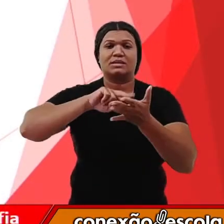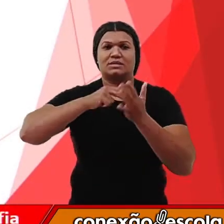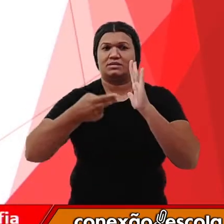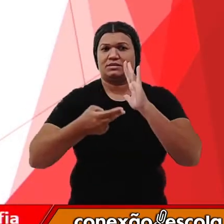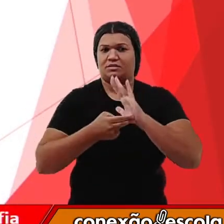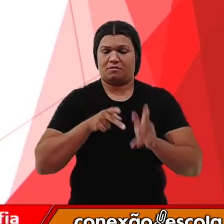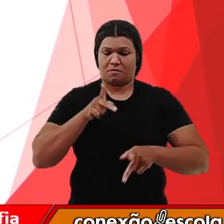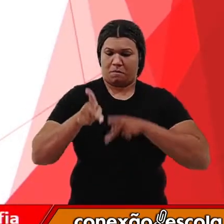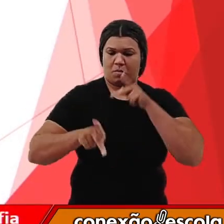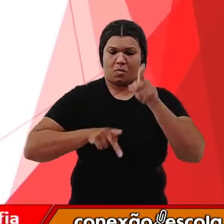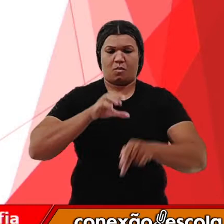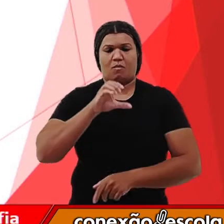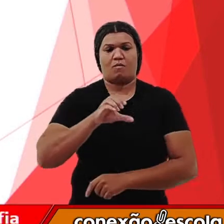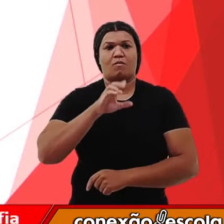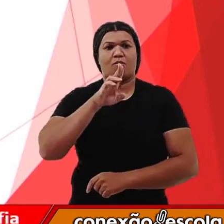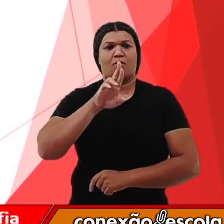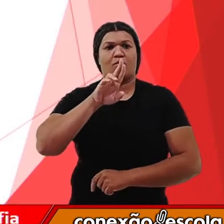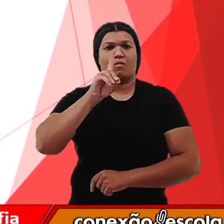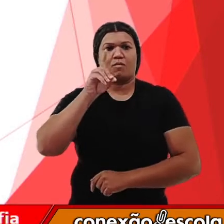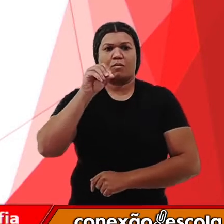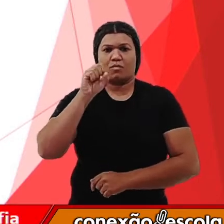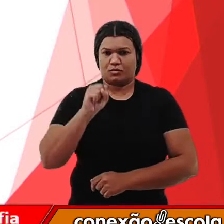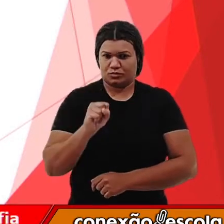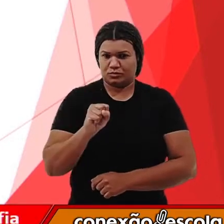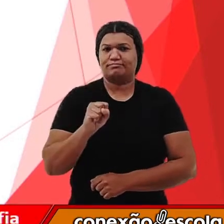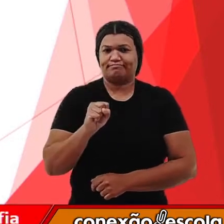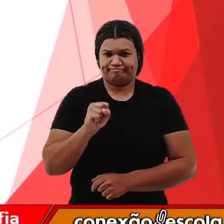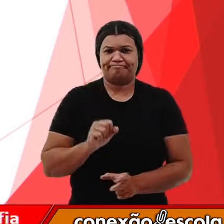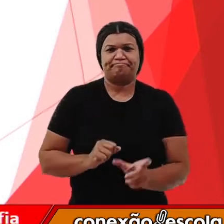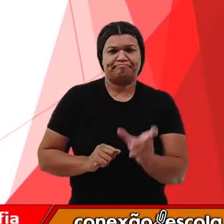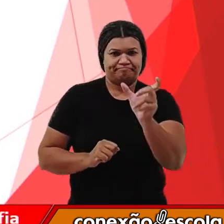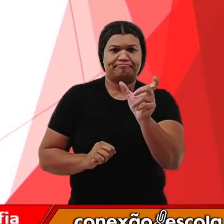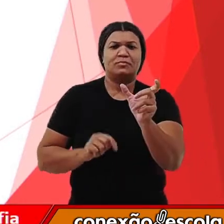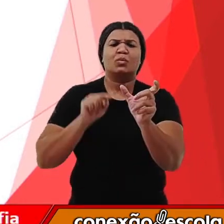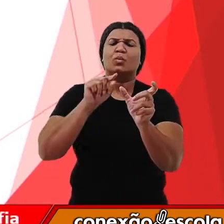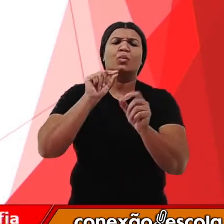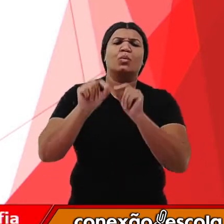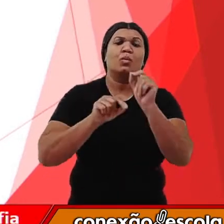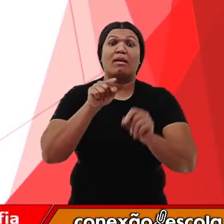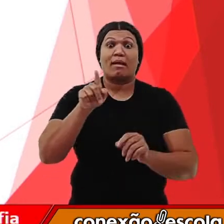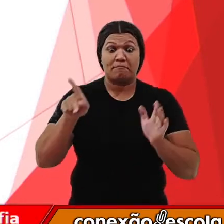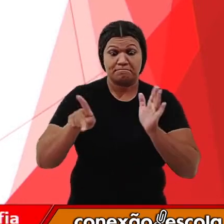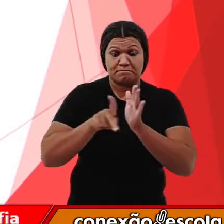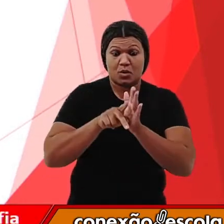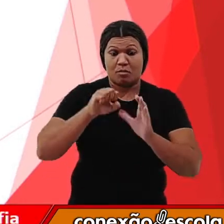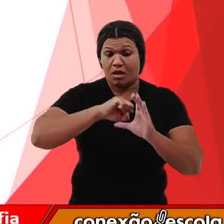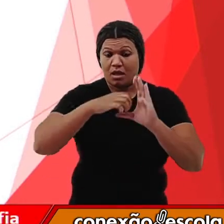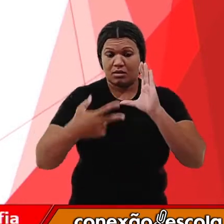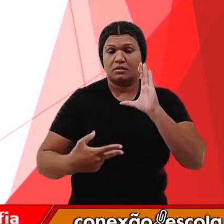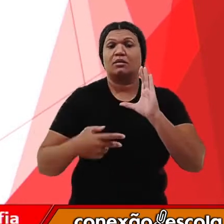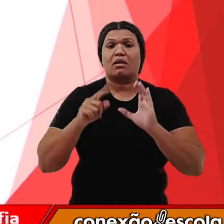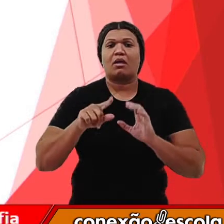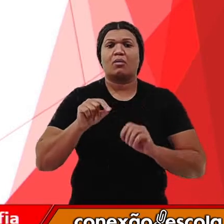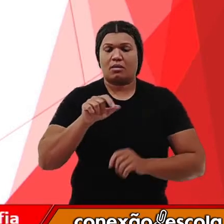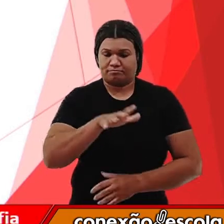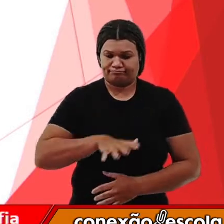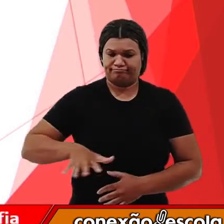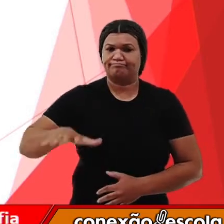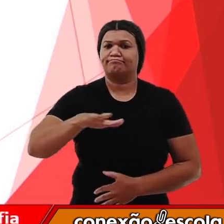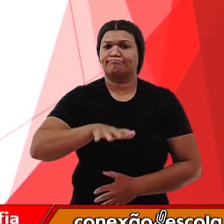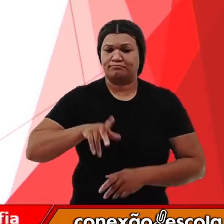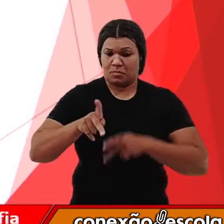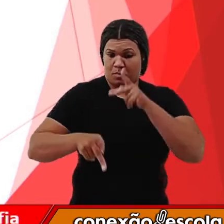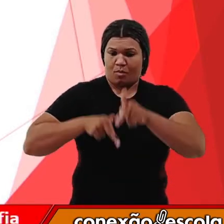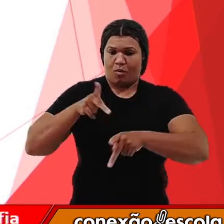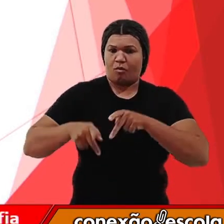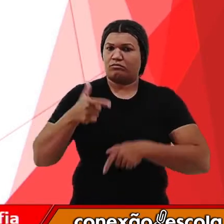povos curdos, né? Então, os curdos é um exemplo de povo sem território.